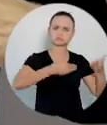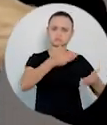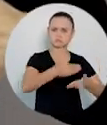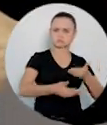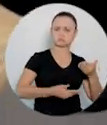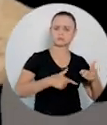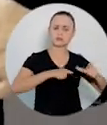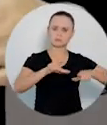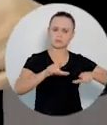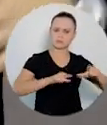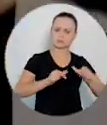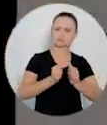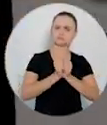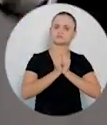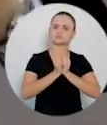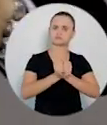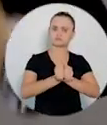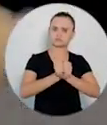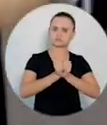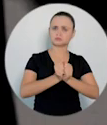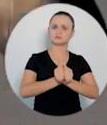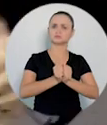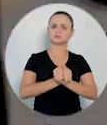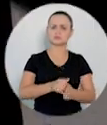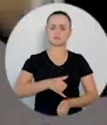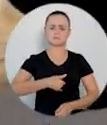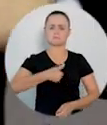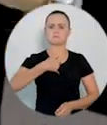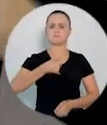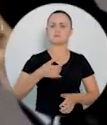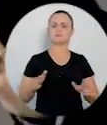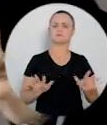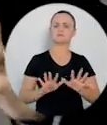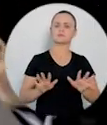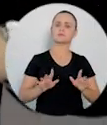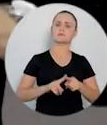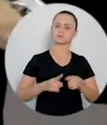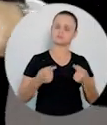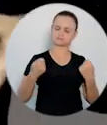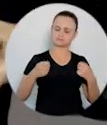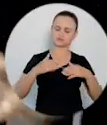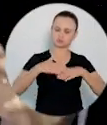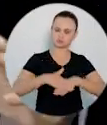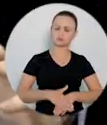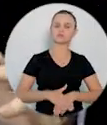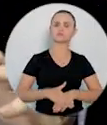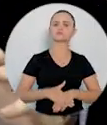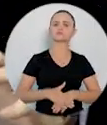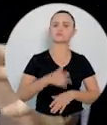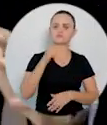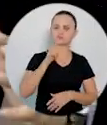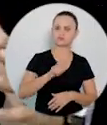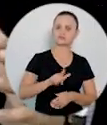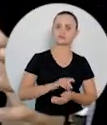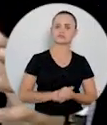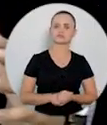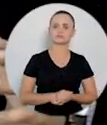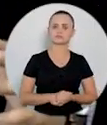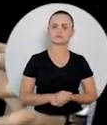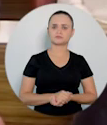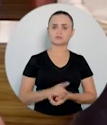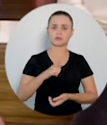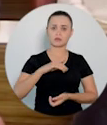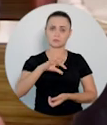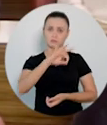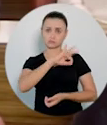Seva trocando plantão com os policiais e todo mundo trabalhando junto sem nenhum tipo de vaidade. E é dessa forma que tem que